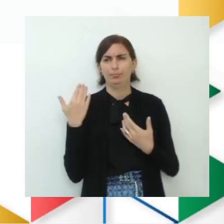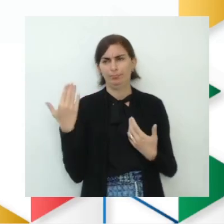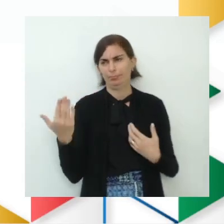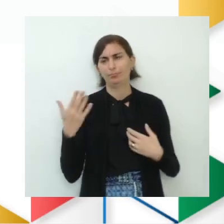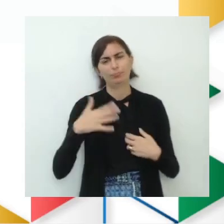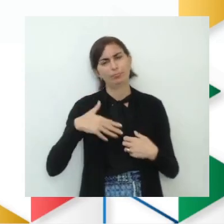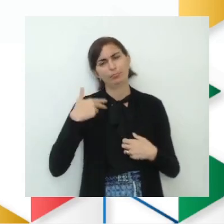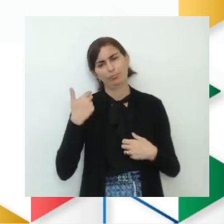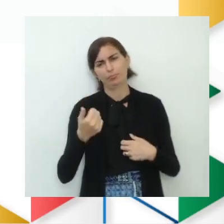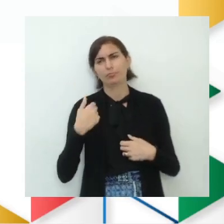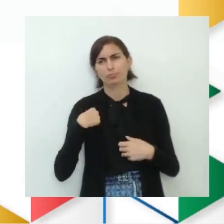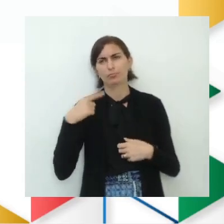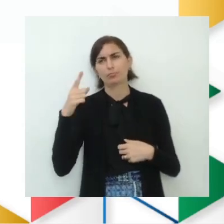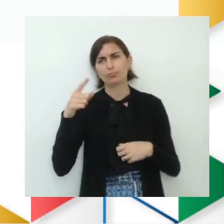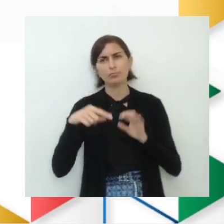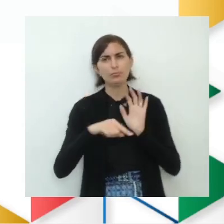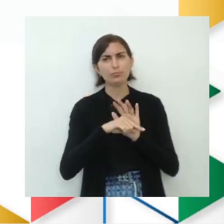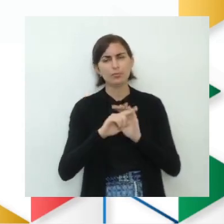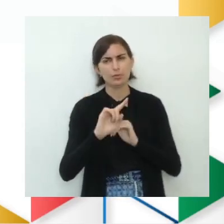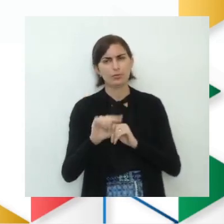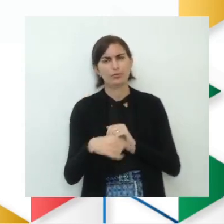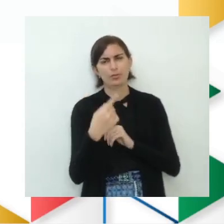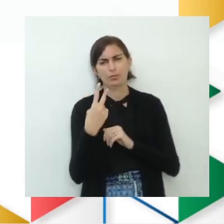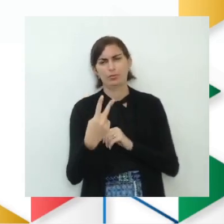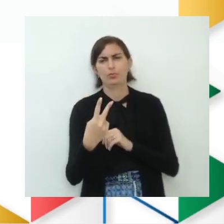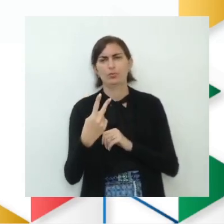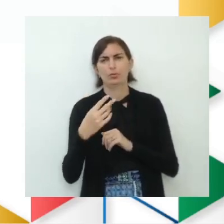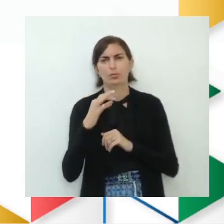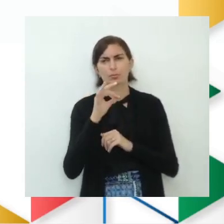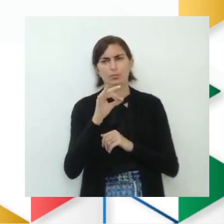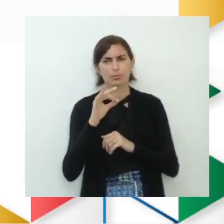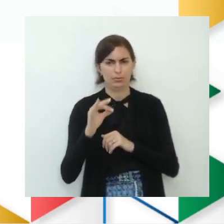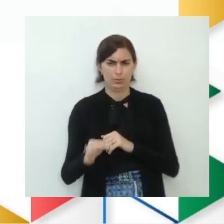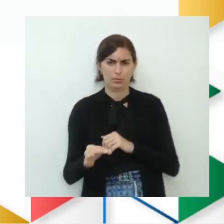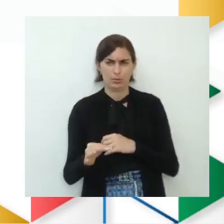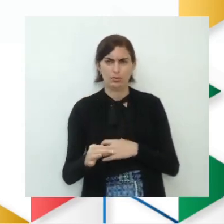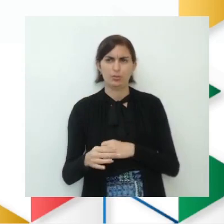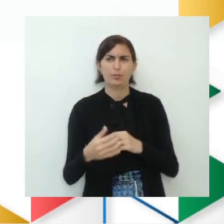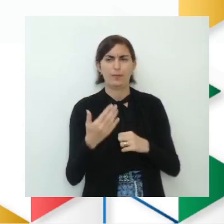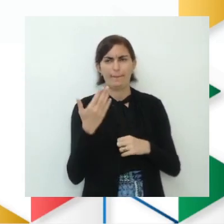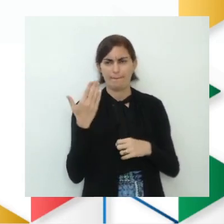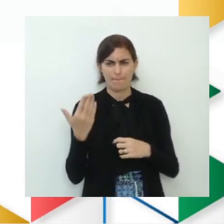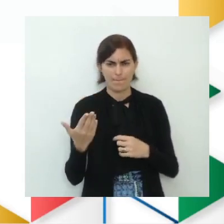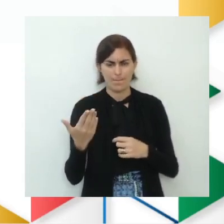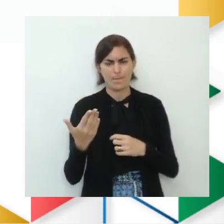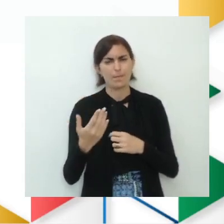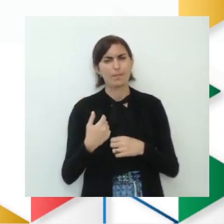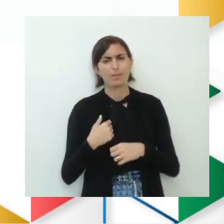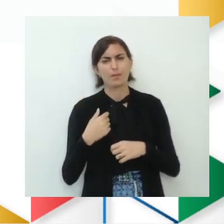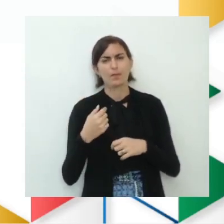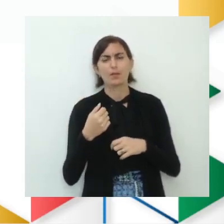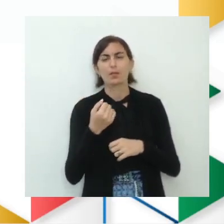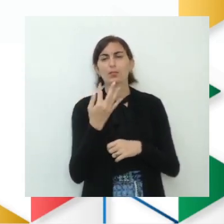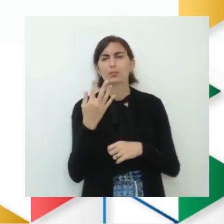ficar melhor. Eu vou pegar menos 1,2 porcentagem. Está em porcentagem,